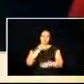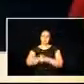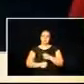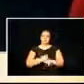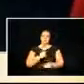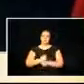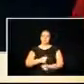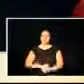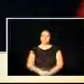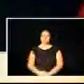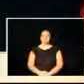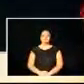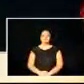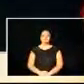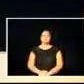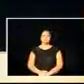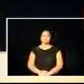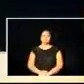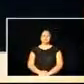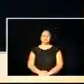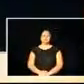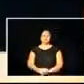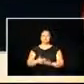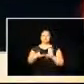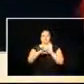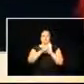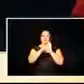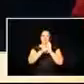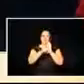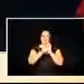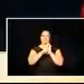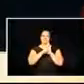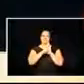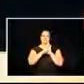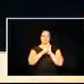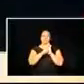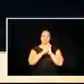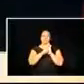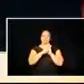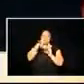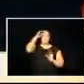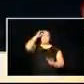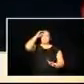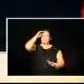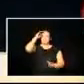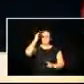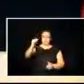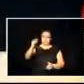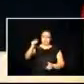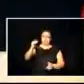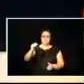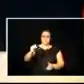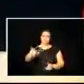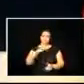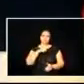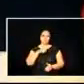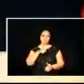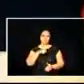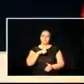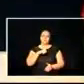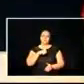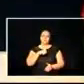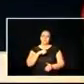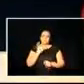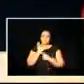do que isso, a Lei de Responsabilidade Fiscal, ela considera obrigatória em caráter continuado a despesa